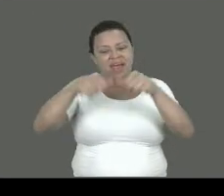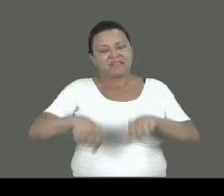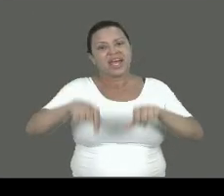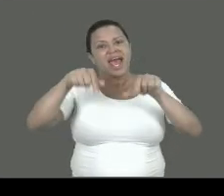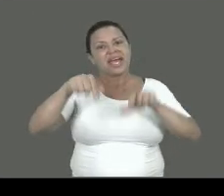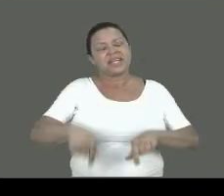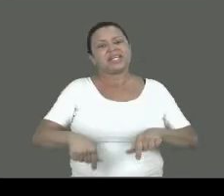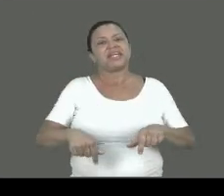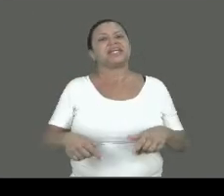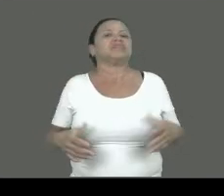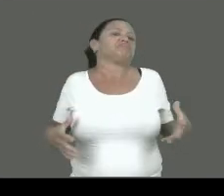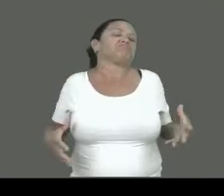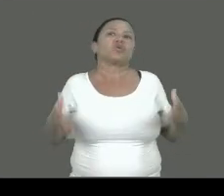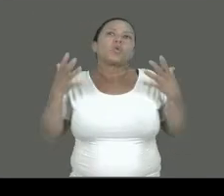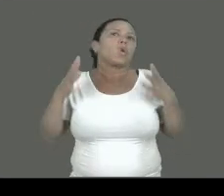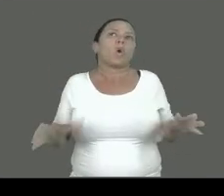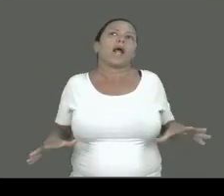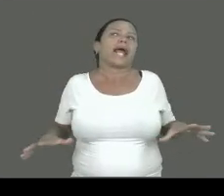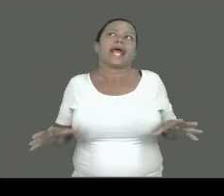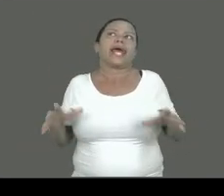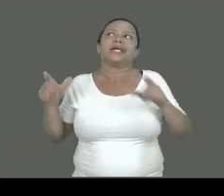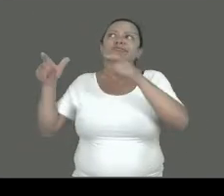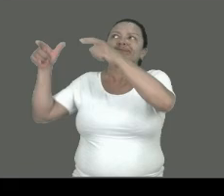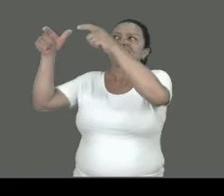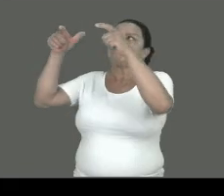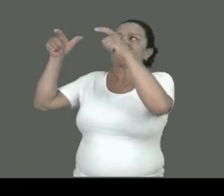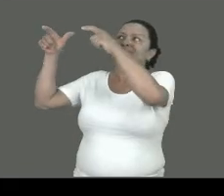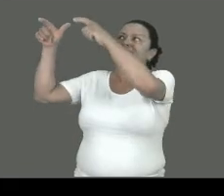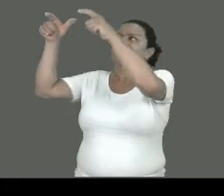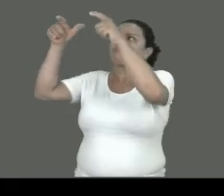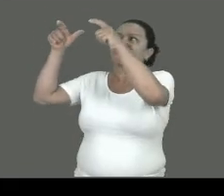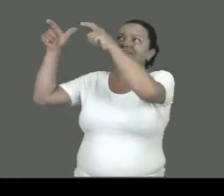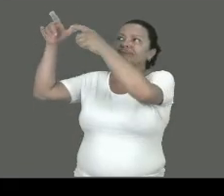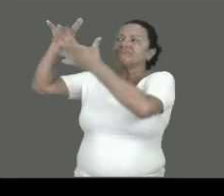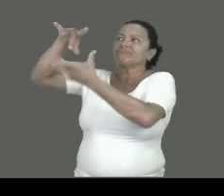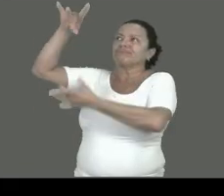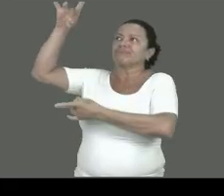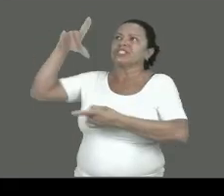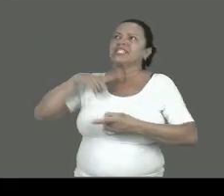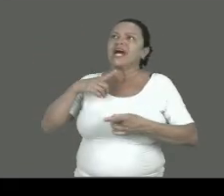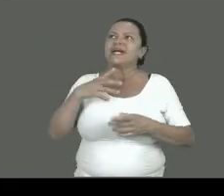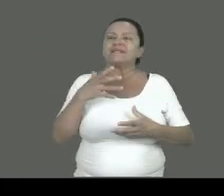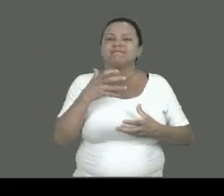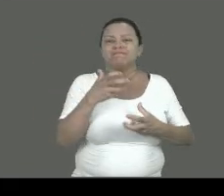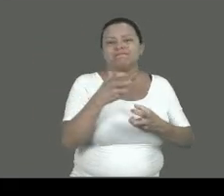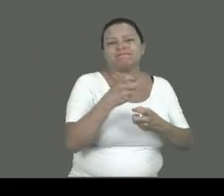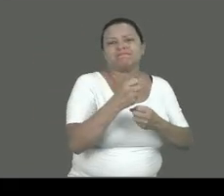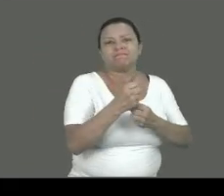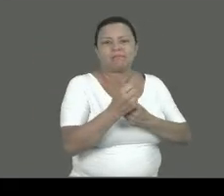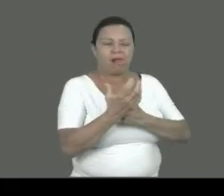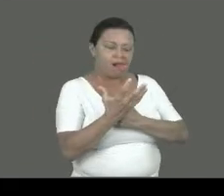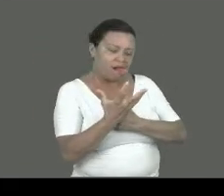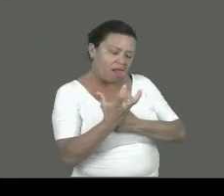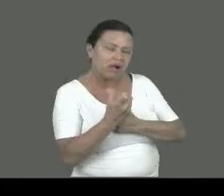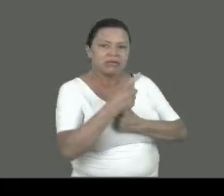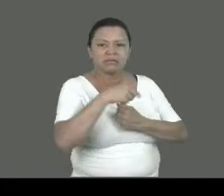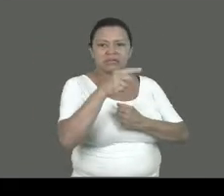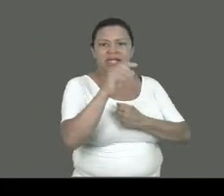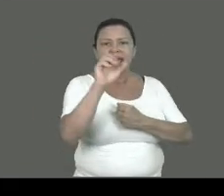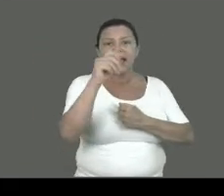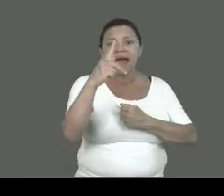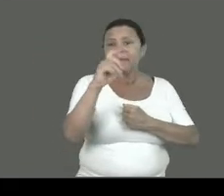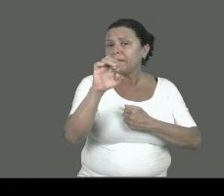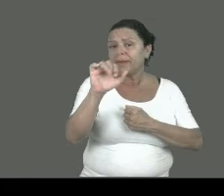nessa condição e não quer mais mudar de plano, porque tem um determinado apego. Quanta gente que a gente